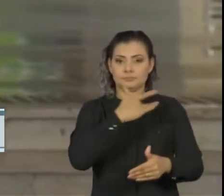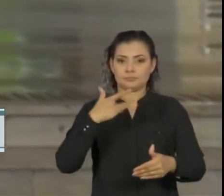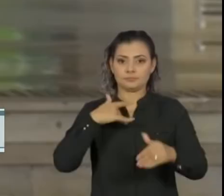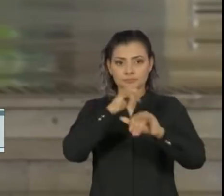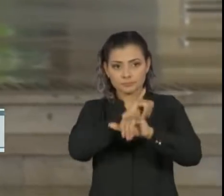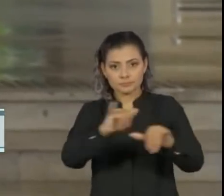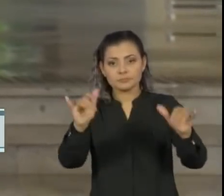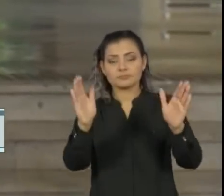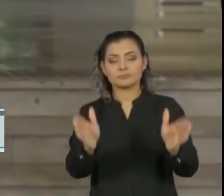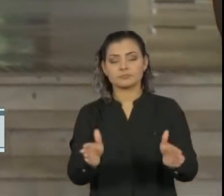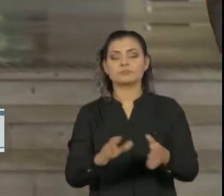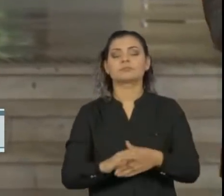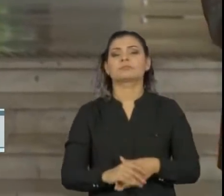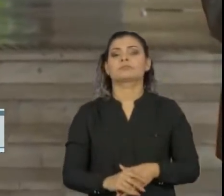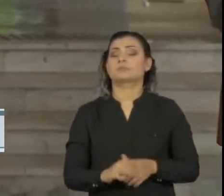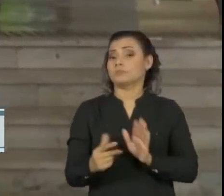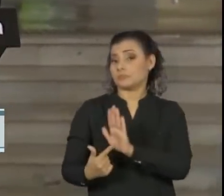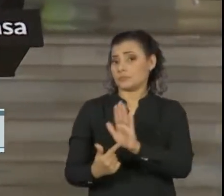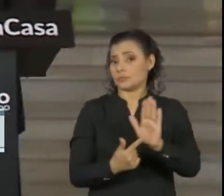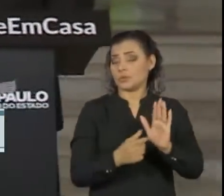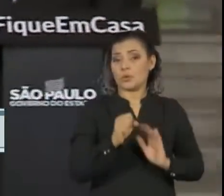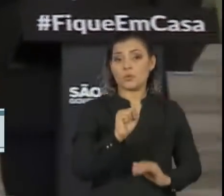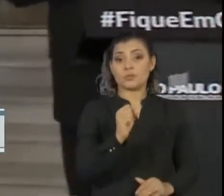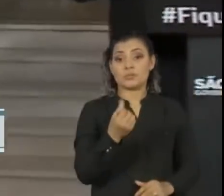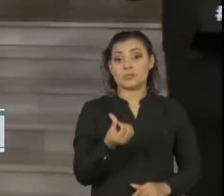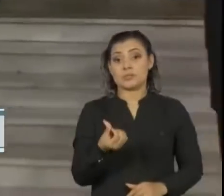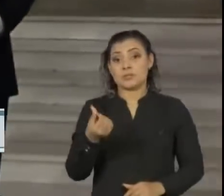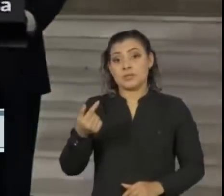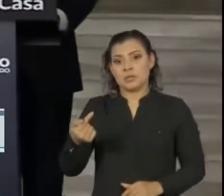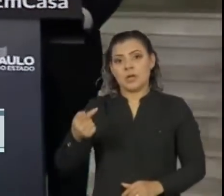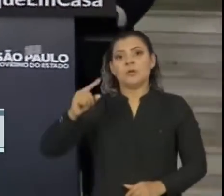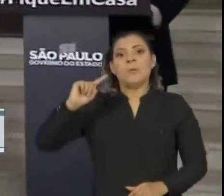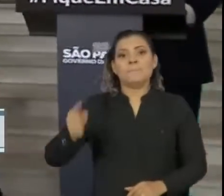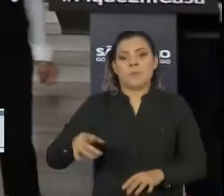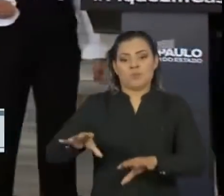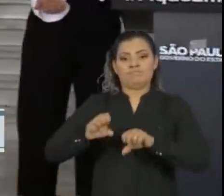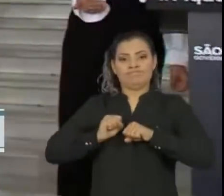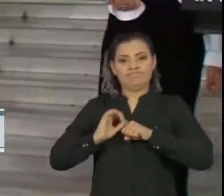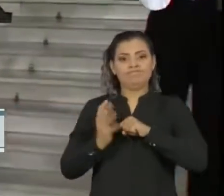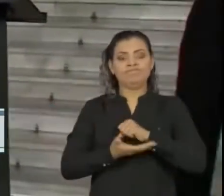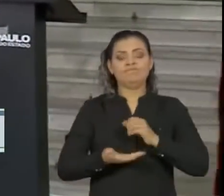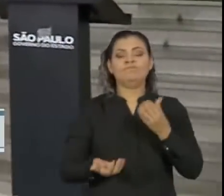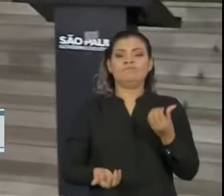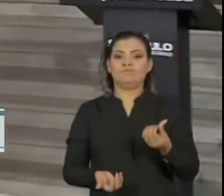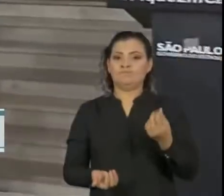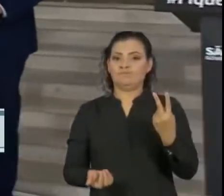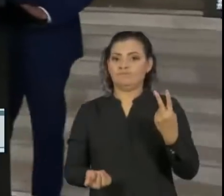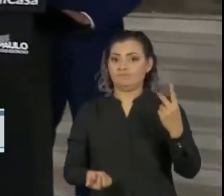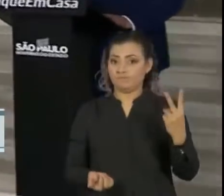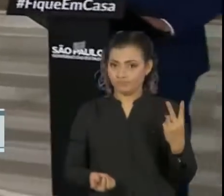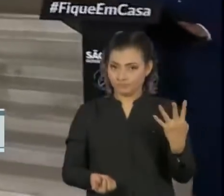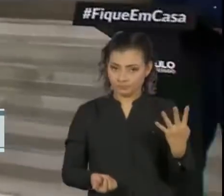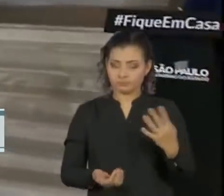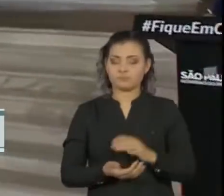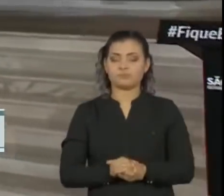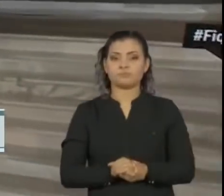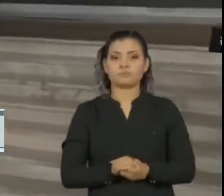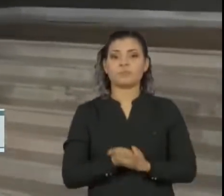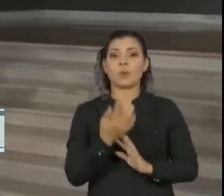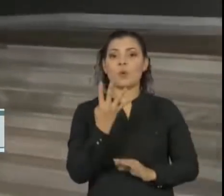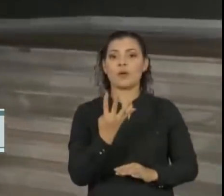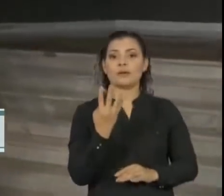Saúde mostravam 867 mil casos, 624, e